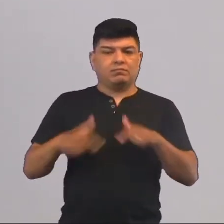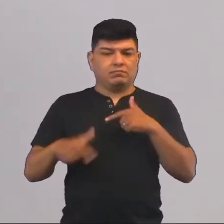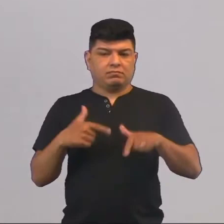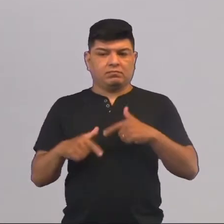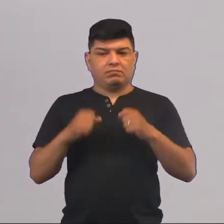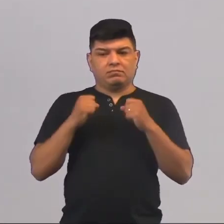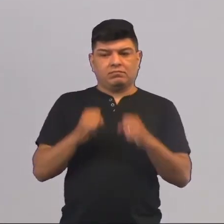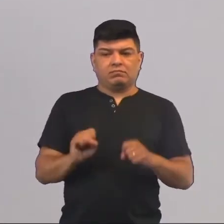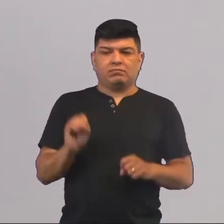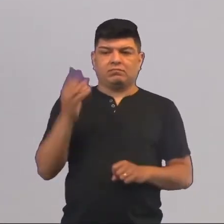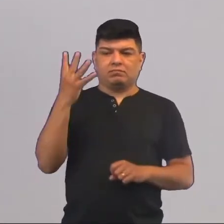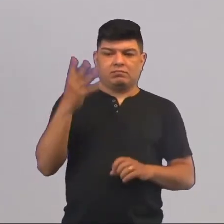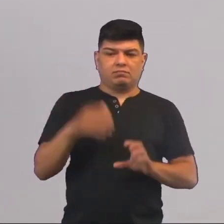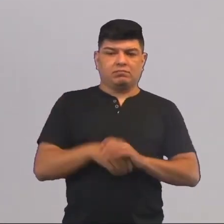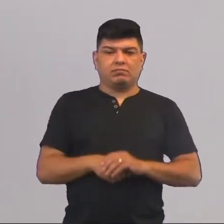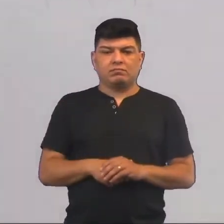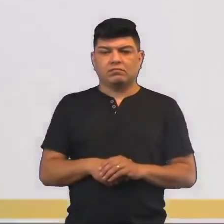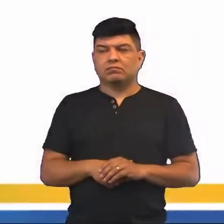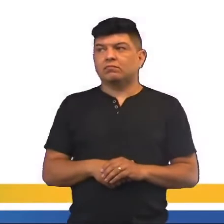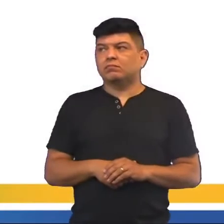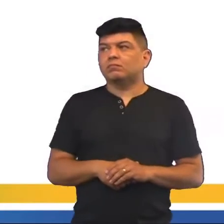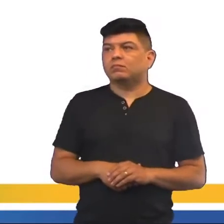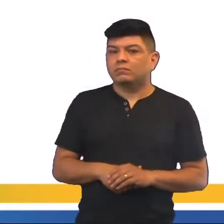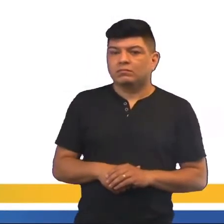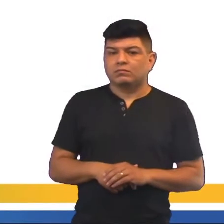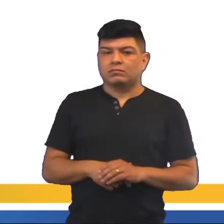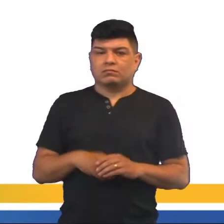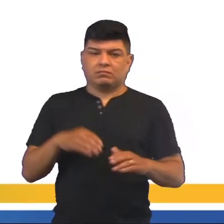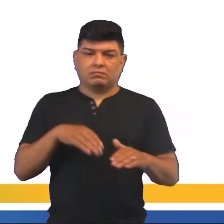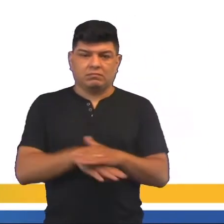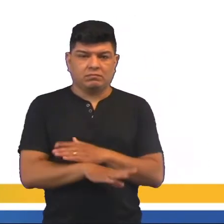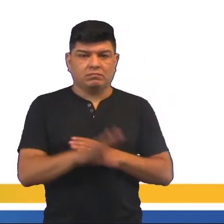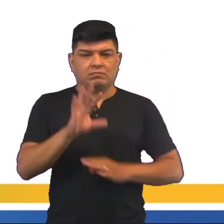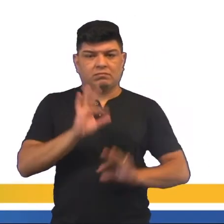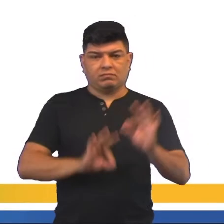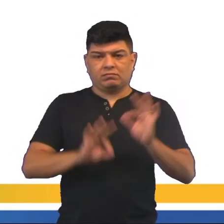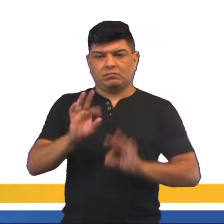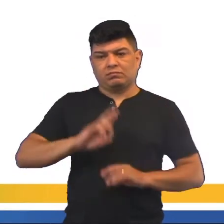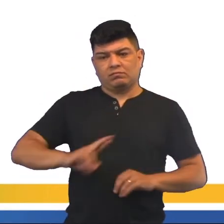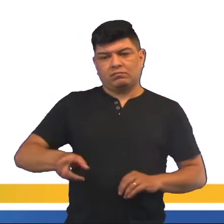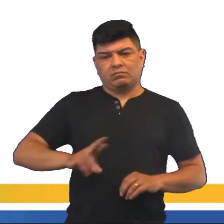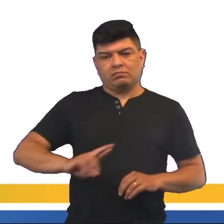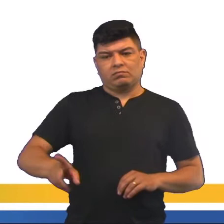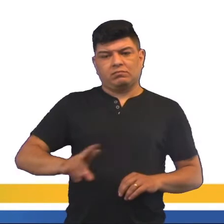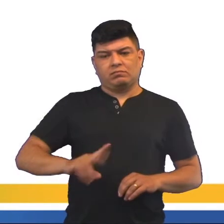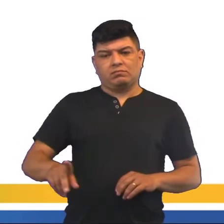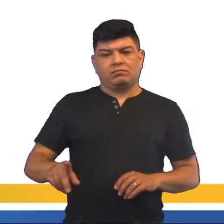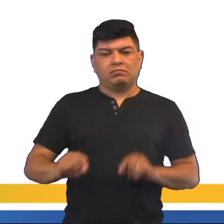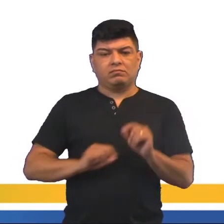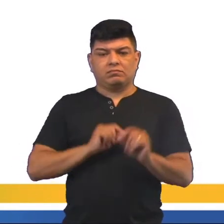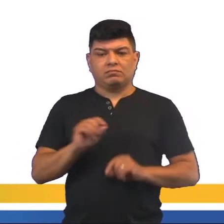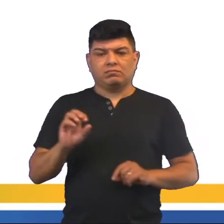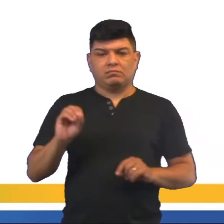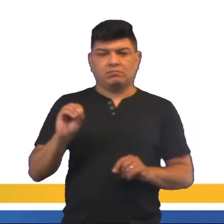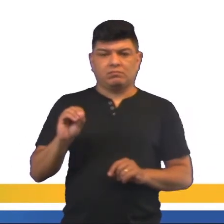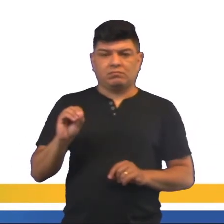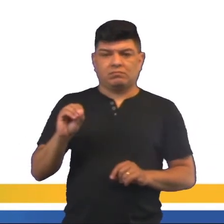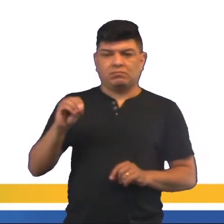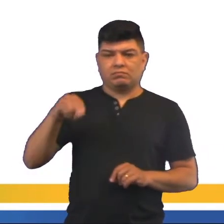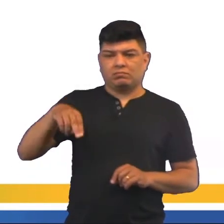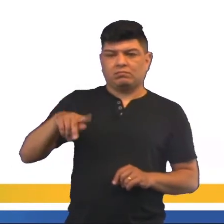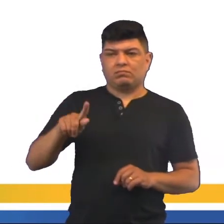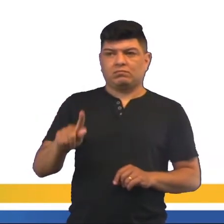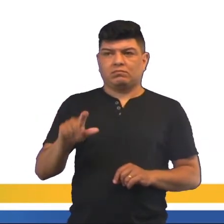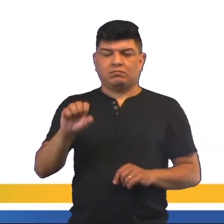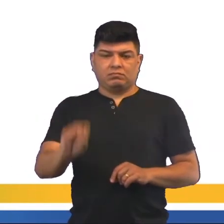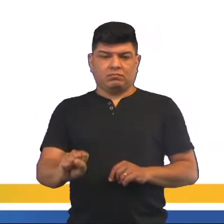trabalho possa ser realizado. E aí, dentro das organizações não governamentais, que são as ONGs, vale a gente trazer